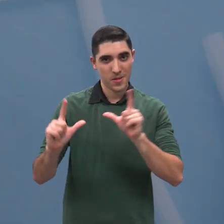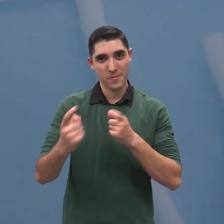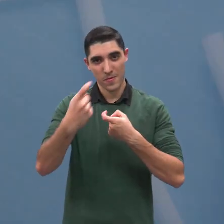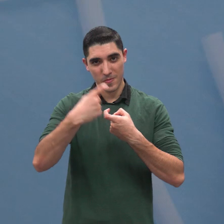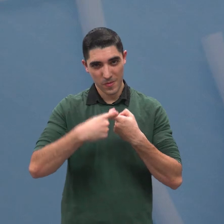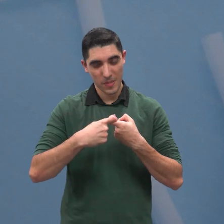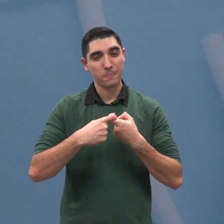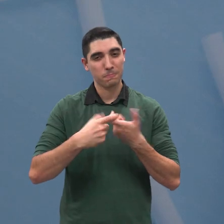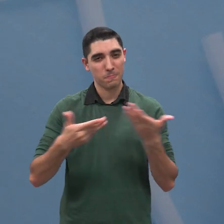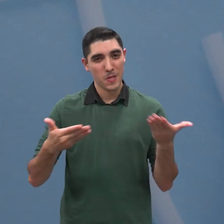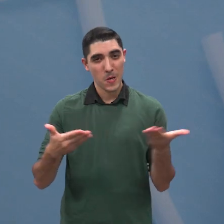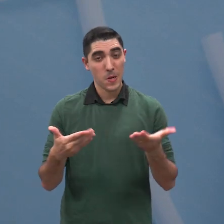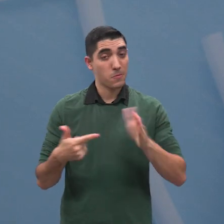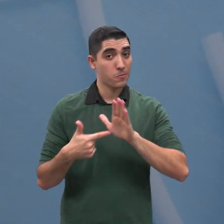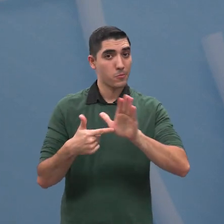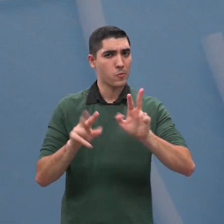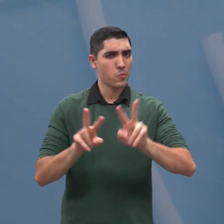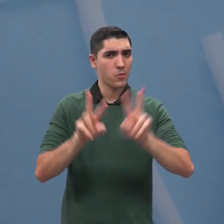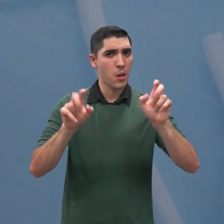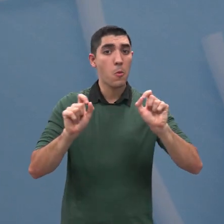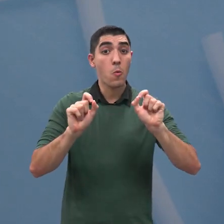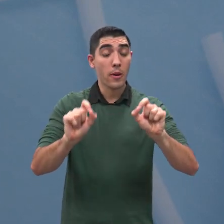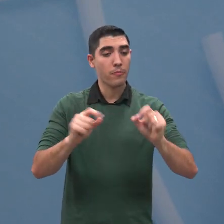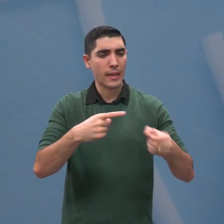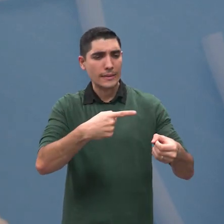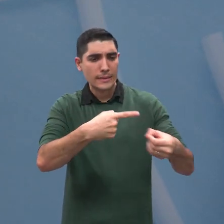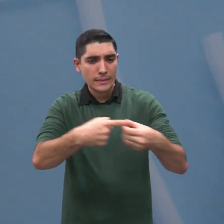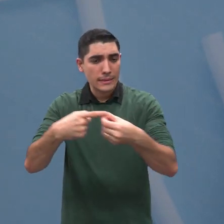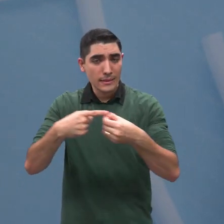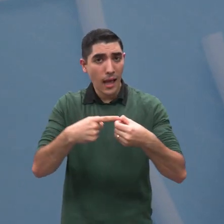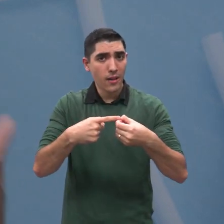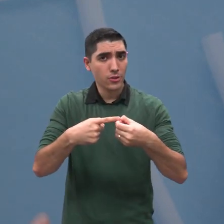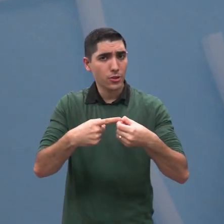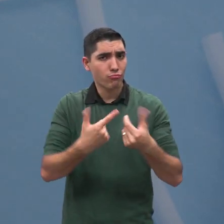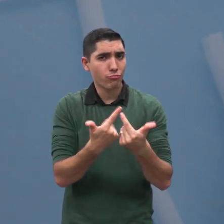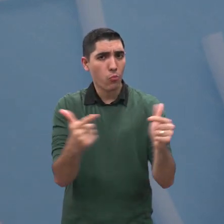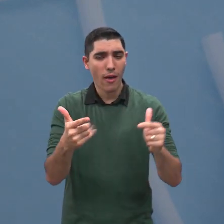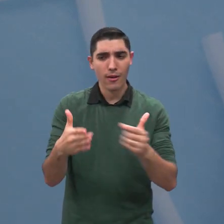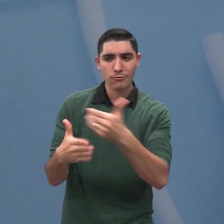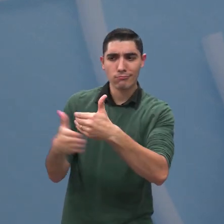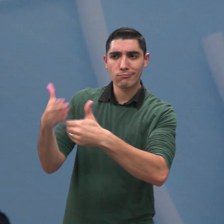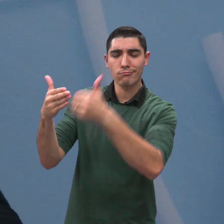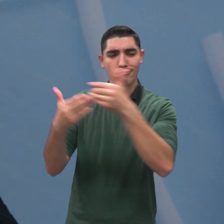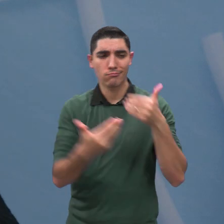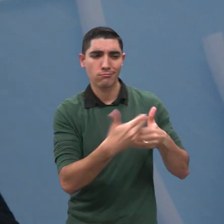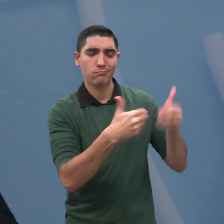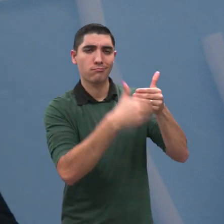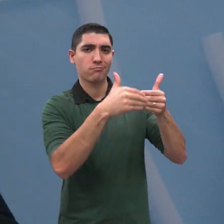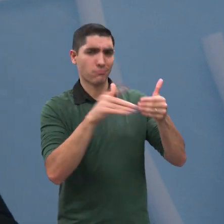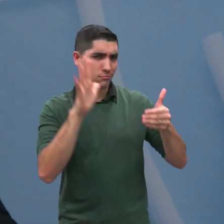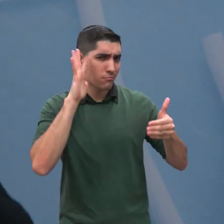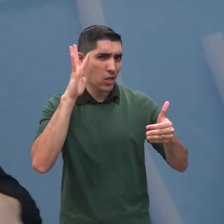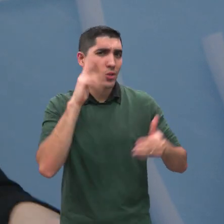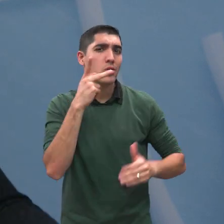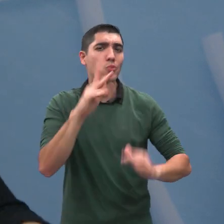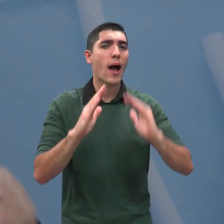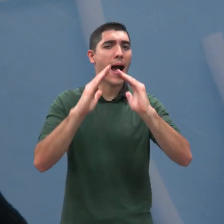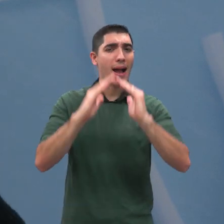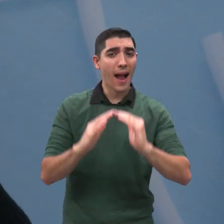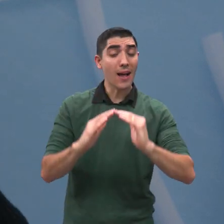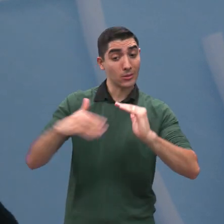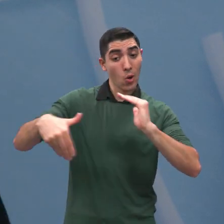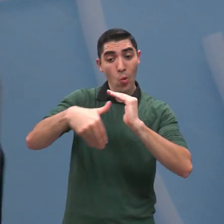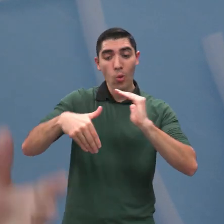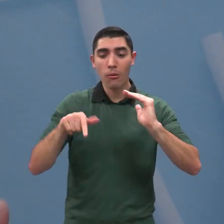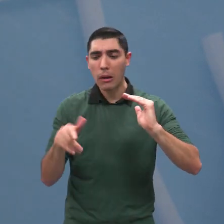Estamos de volta com Diálogos e hoje a gente está falando sobre cidades sem muros. Você já se imaginou morando numa casa ali